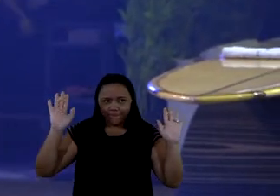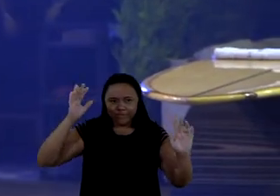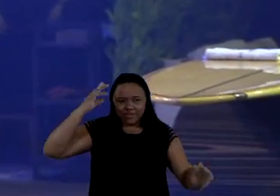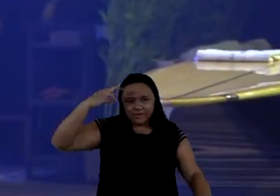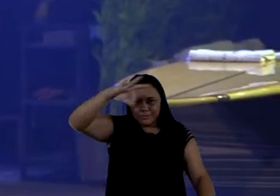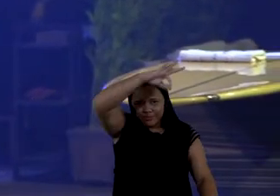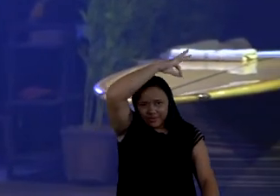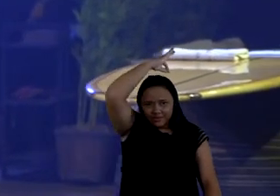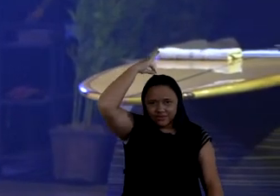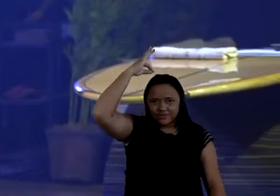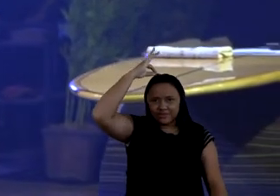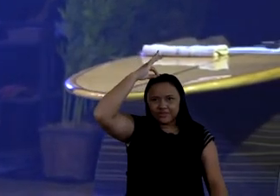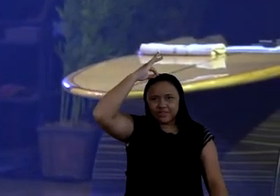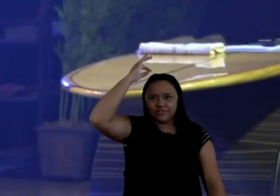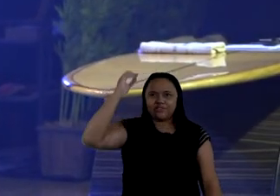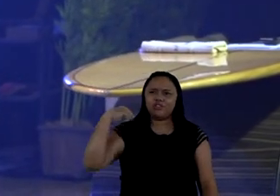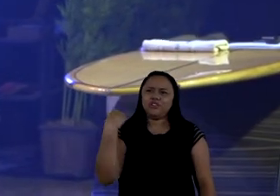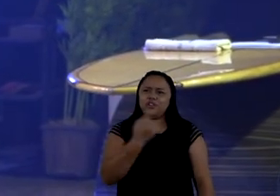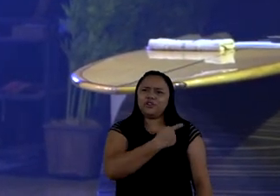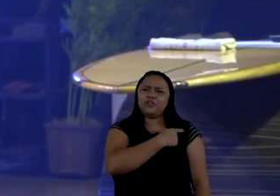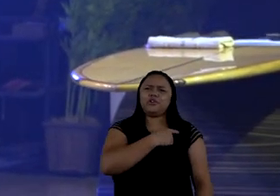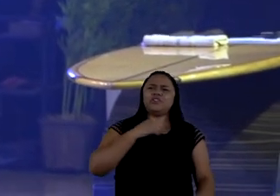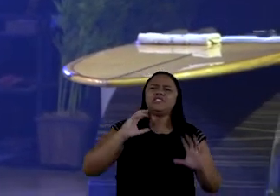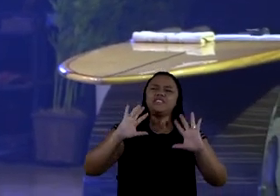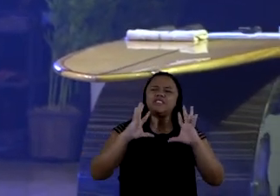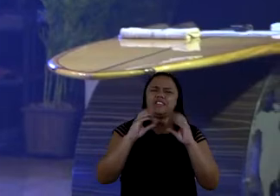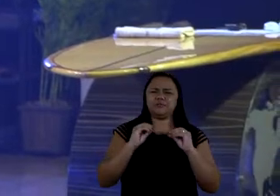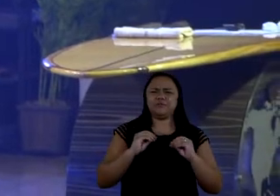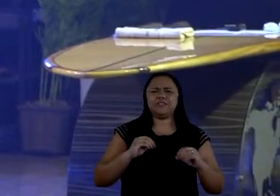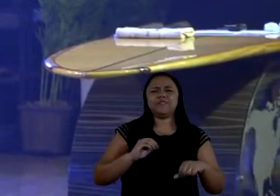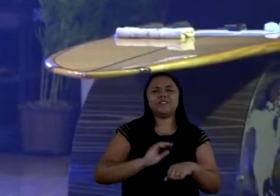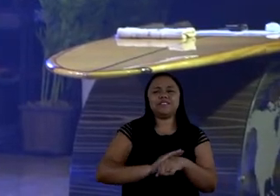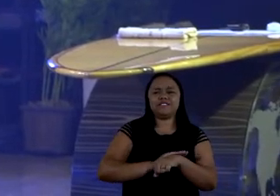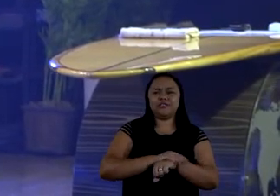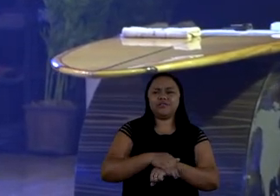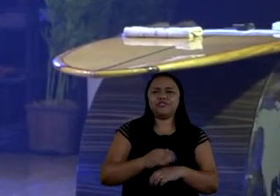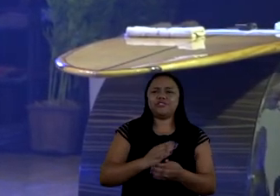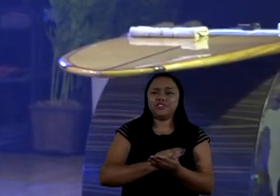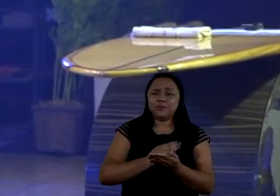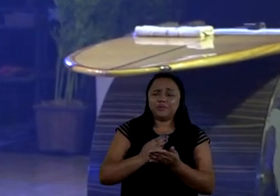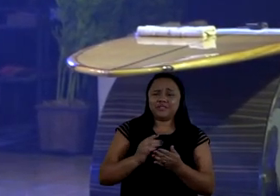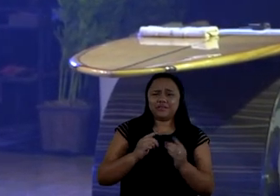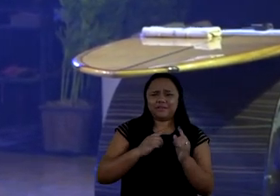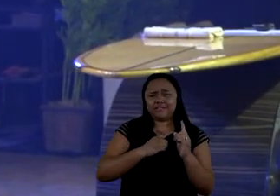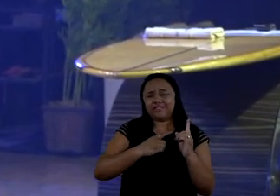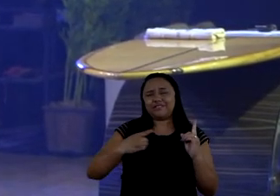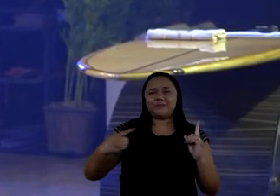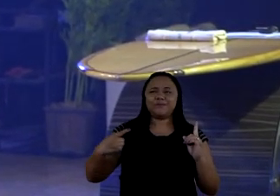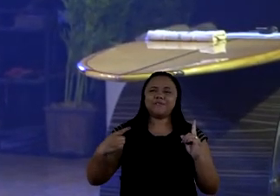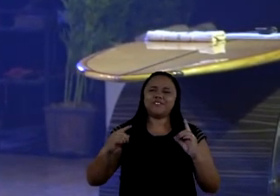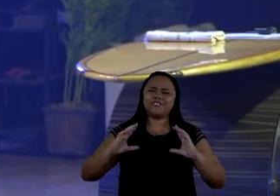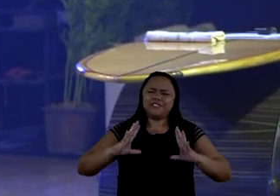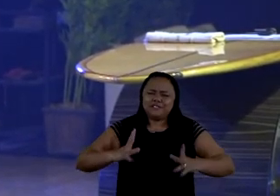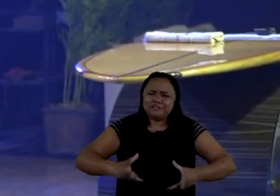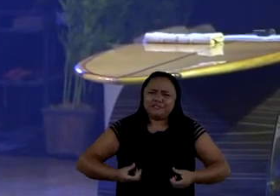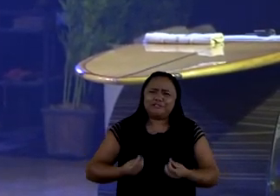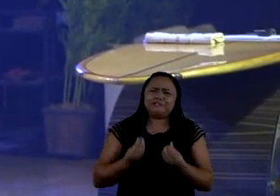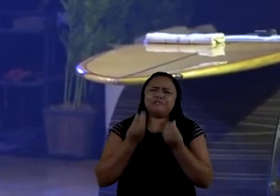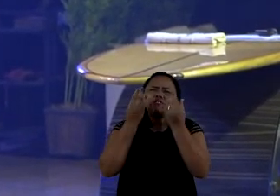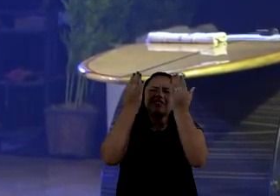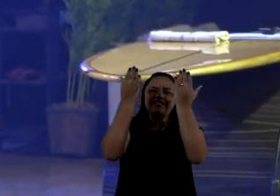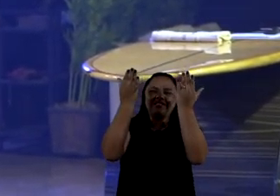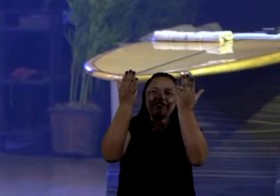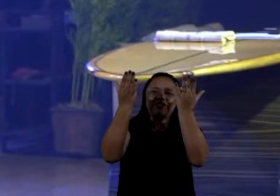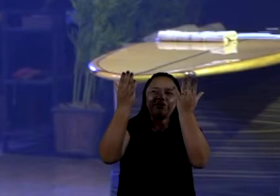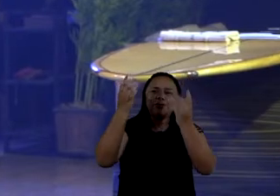Celebramos o teu nome essa noite. Começamos a nossa semana, Pai, entregando a primícia da nossa semana a Ti, o primeiro